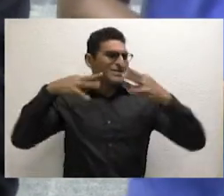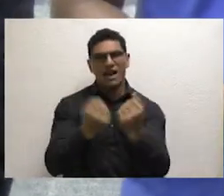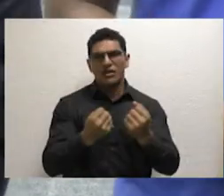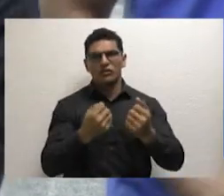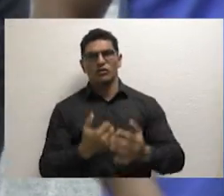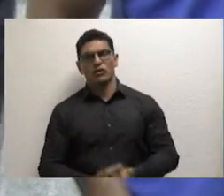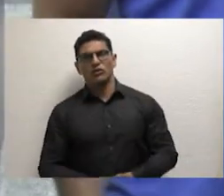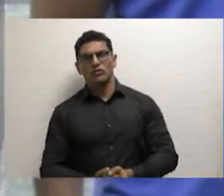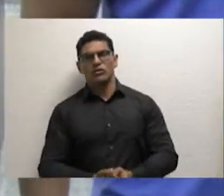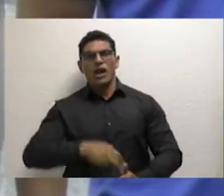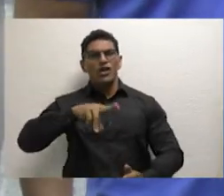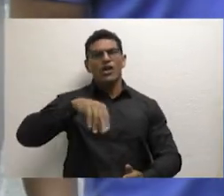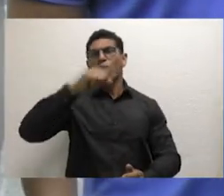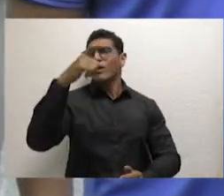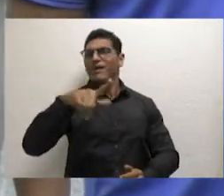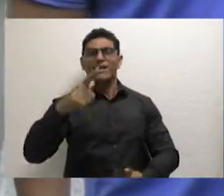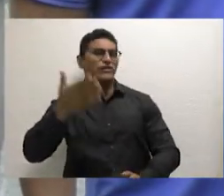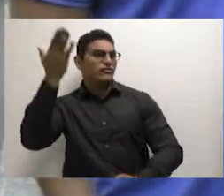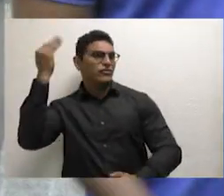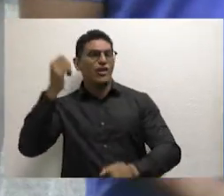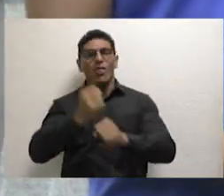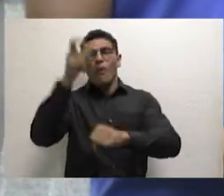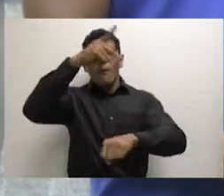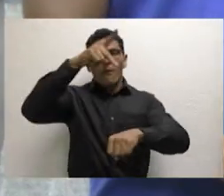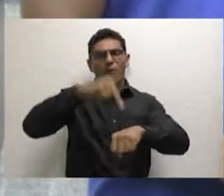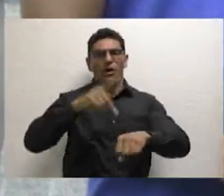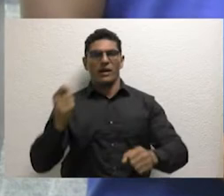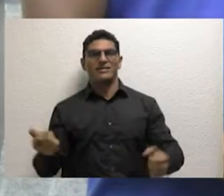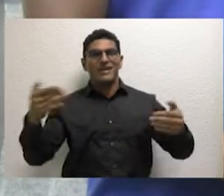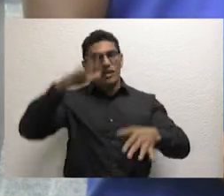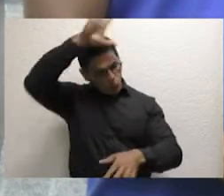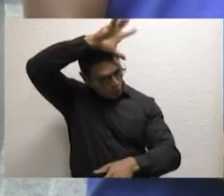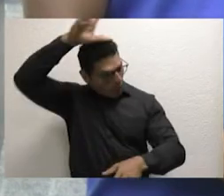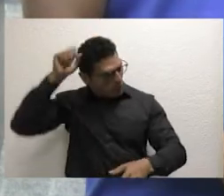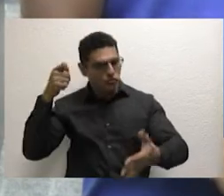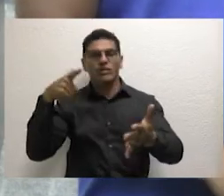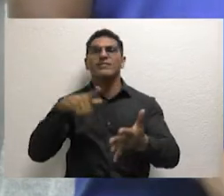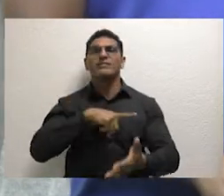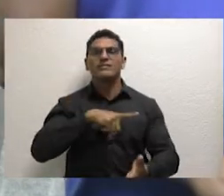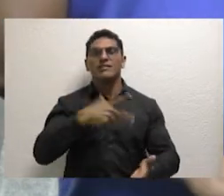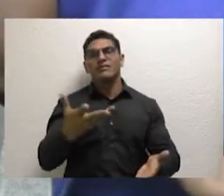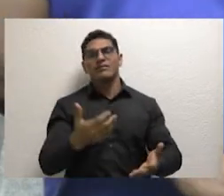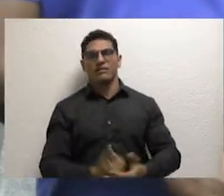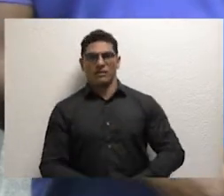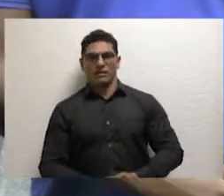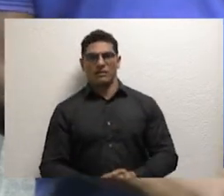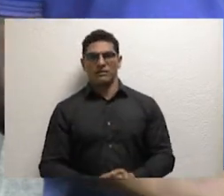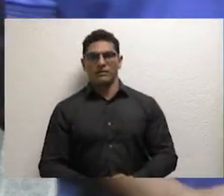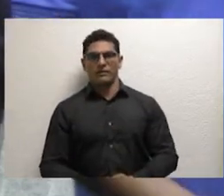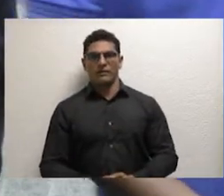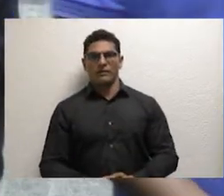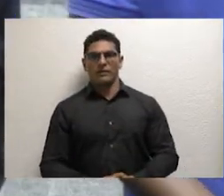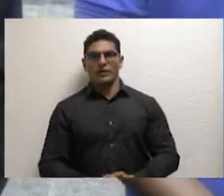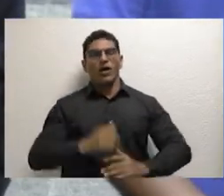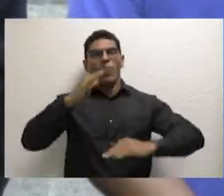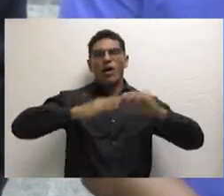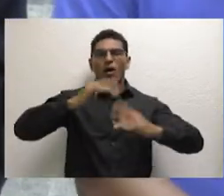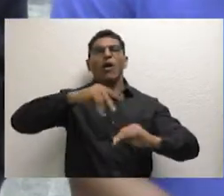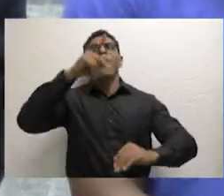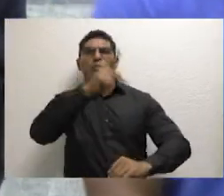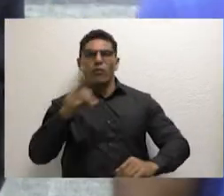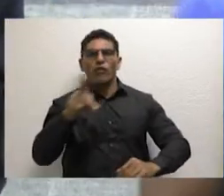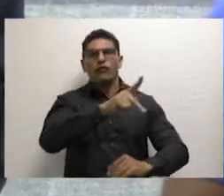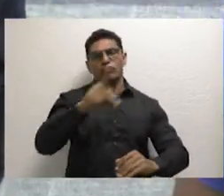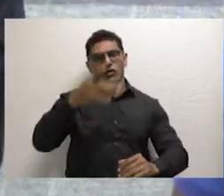que nunca existiu no país e aqui no Amazonas está existindo em relação ao magistério aos professores